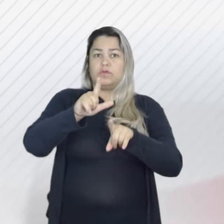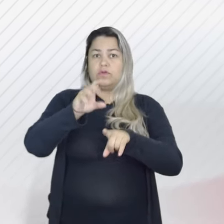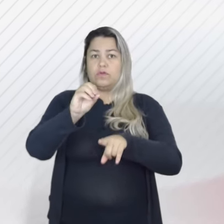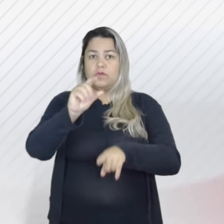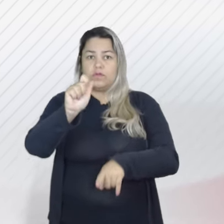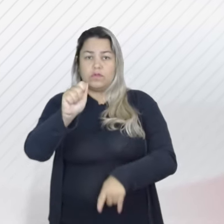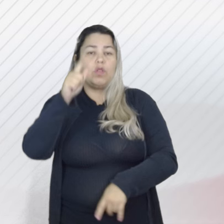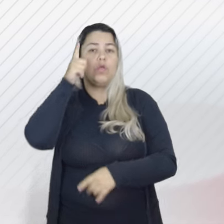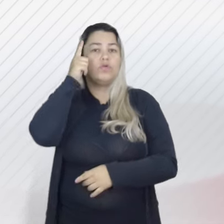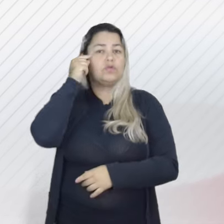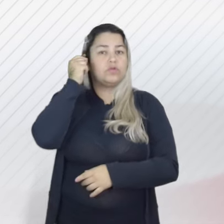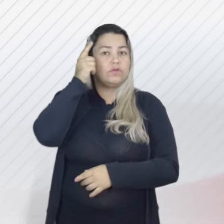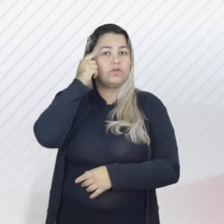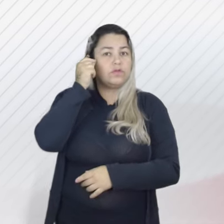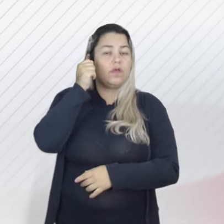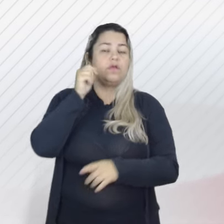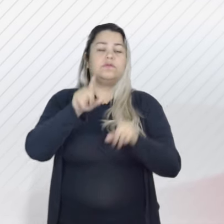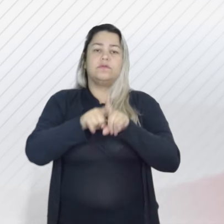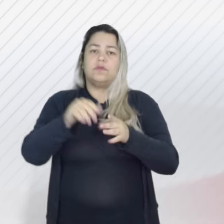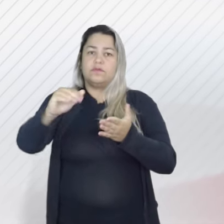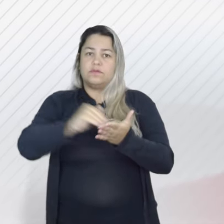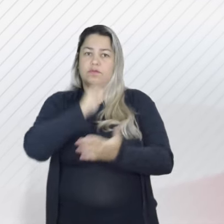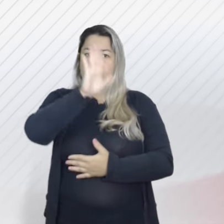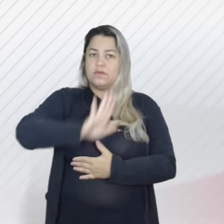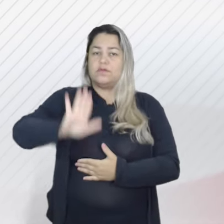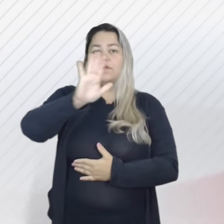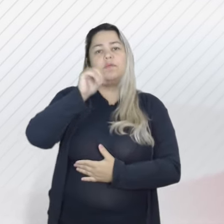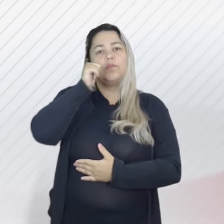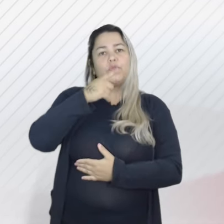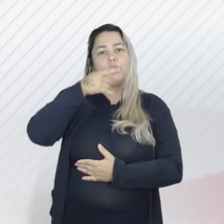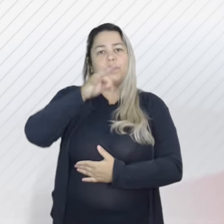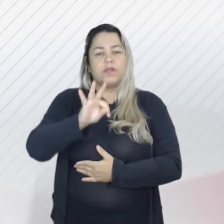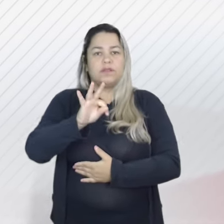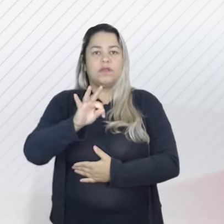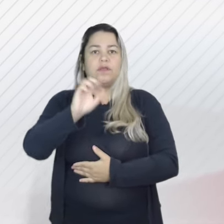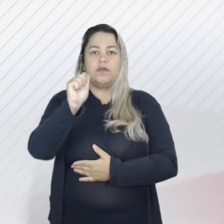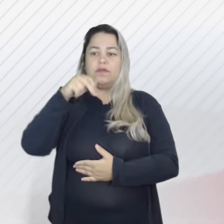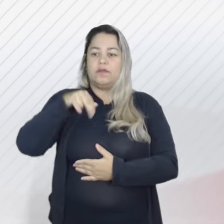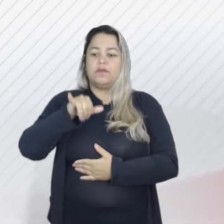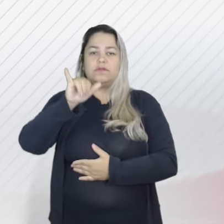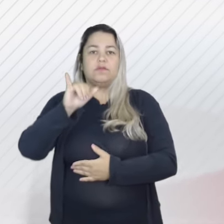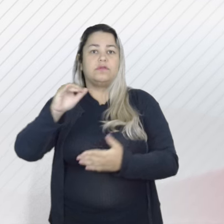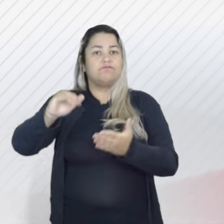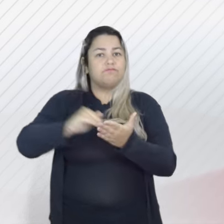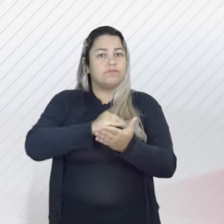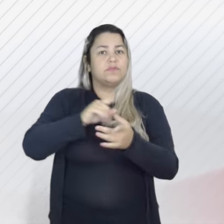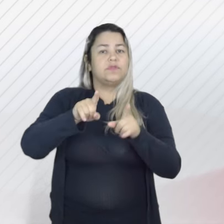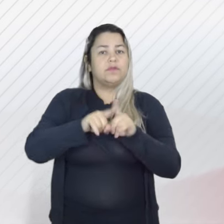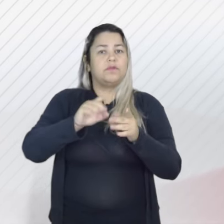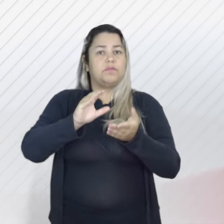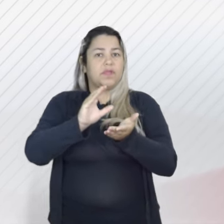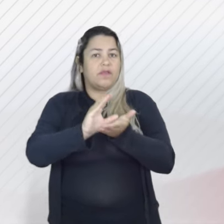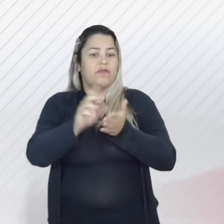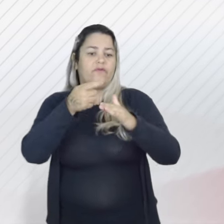as presenças da socióloga e primeira-dama Janja Lula da Silva, da secretária nacional de Mulheres do PT, Anne